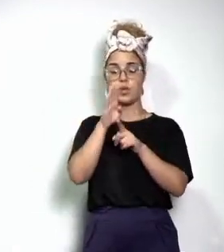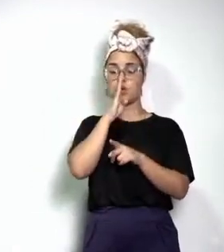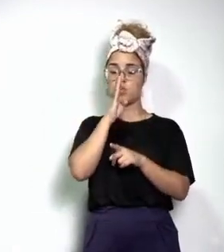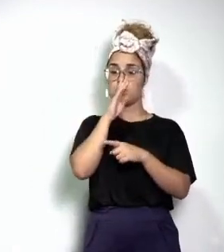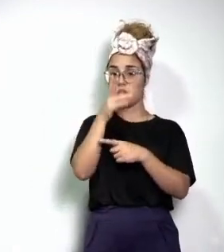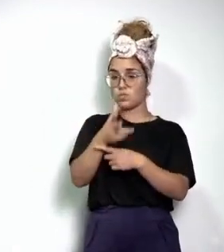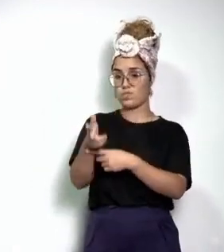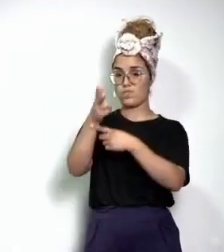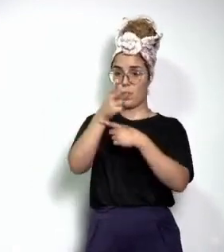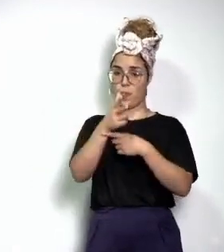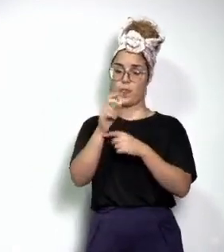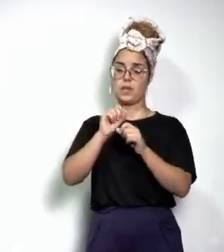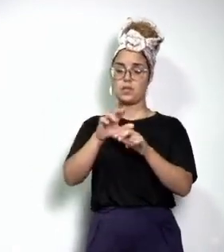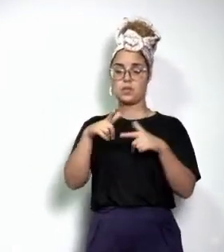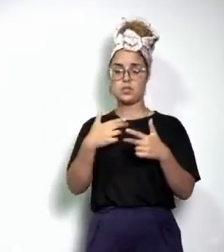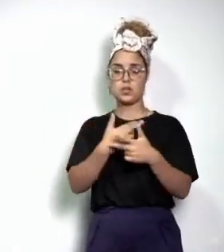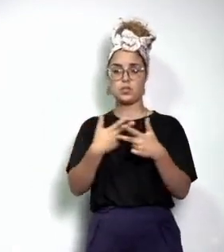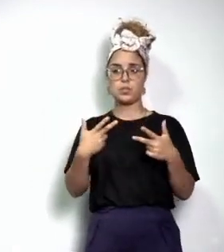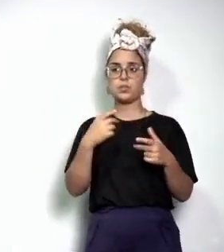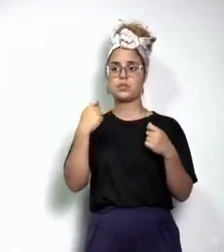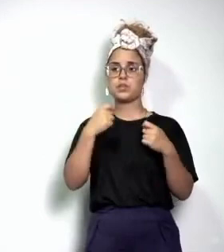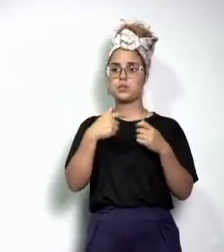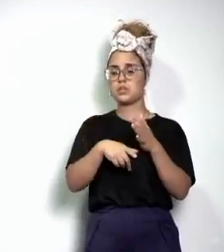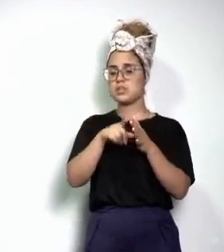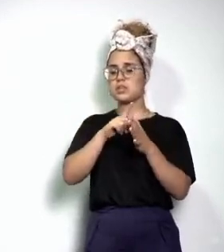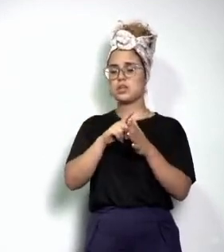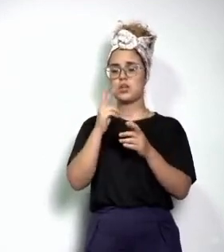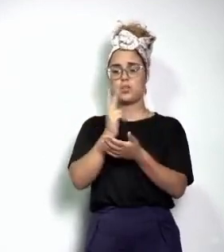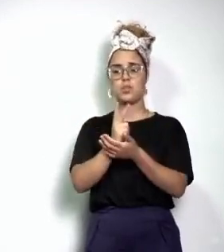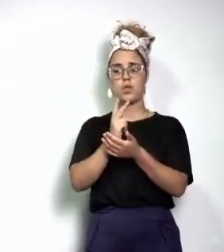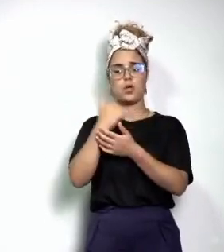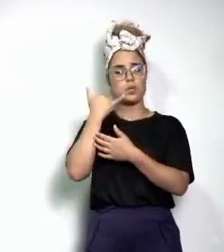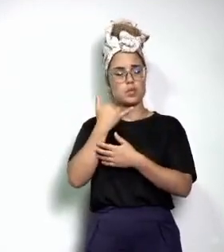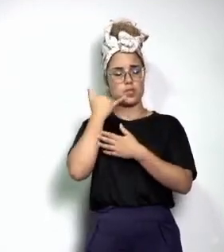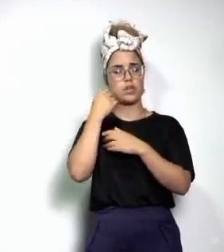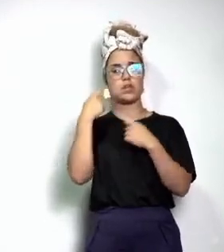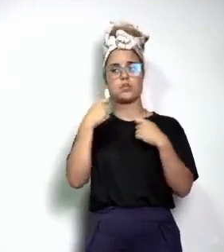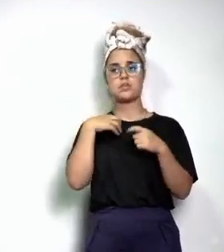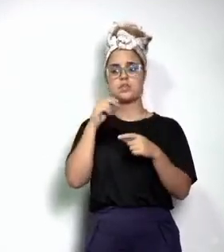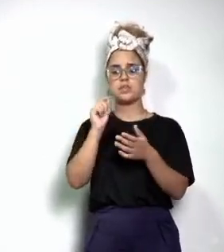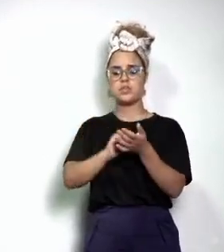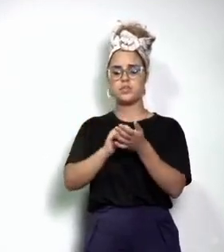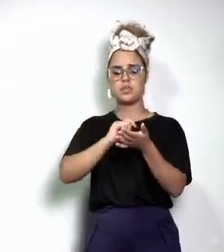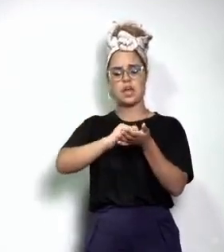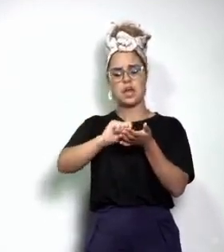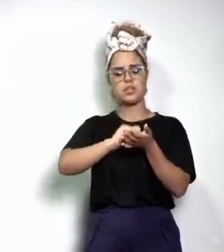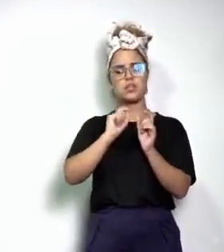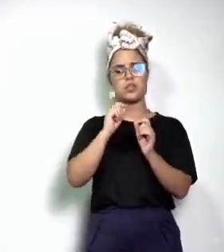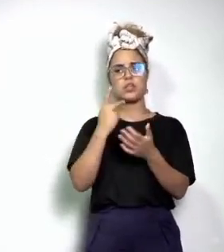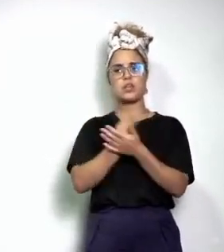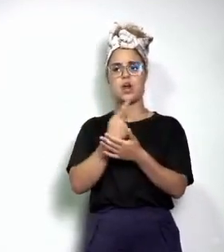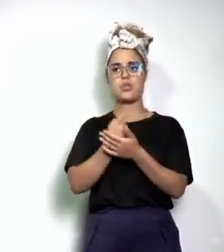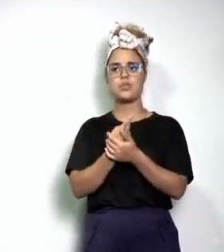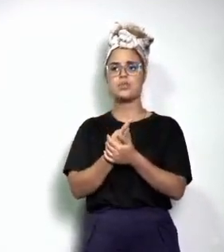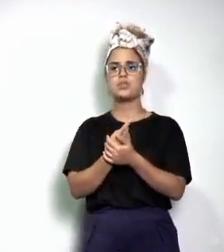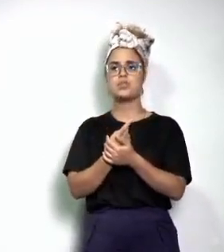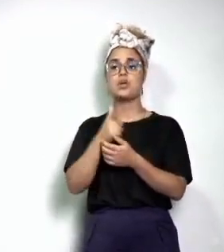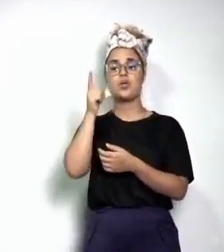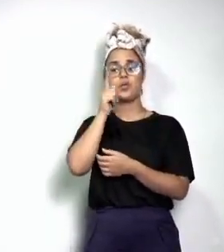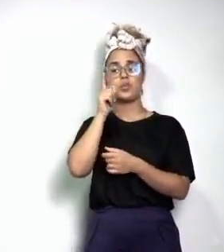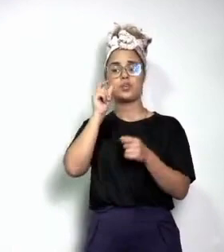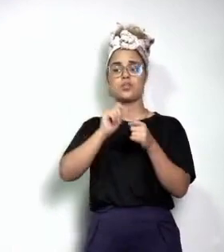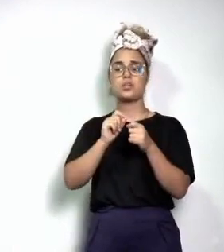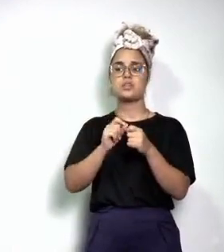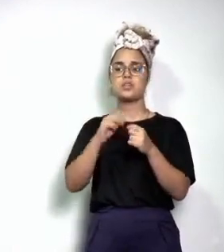filmagens. Então, se tem alguma coisa que eu já preciso adiantar, ou o próprio celular que eu preciso pegar para fazer a anotação do que está acontecendo na cena, eu consigo fazer